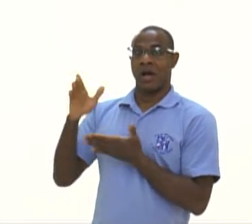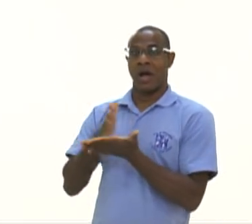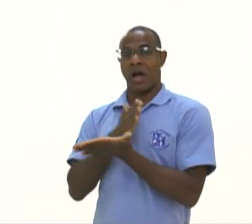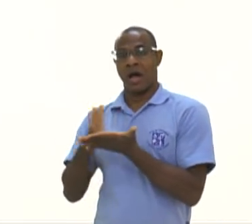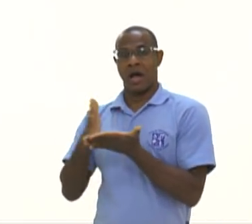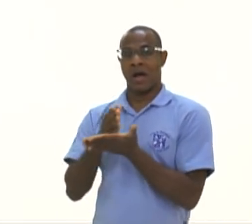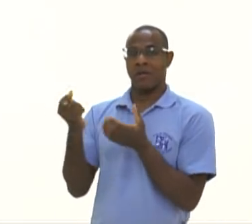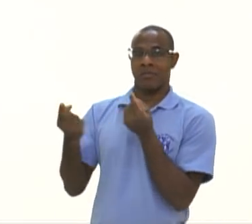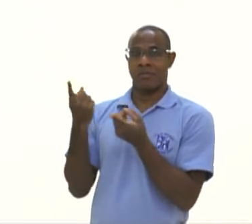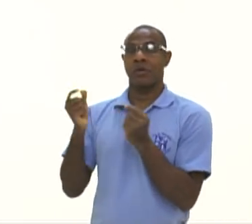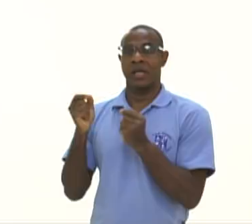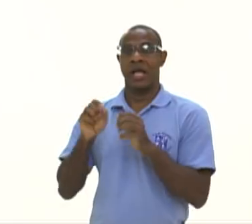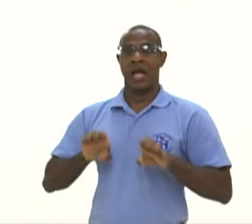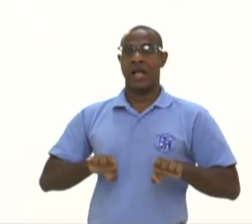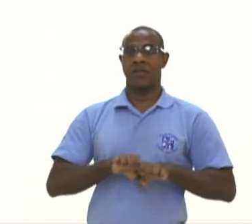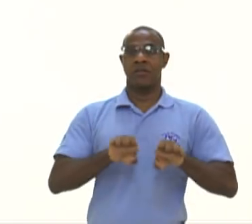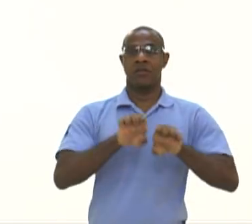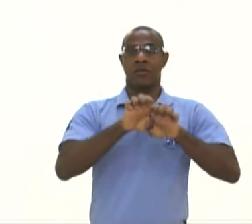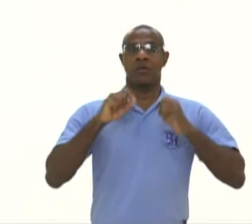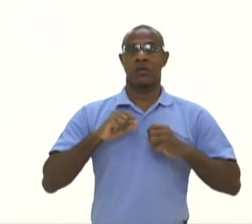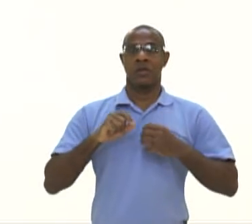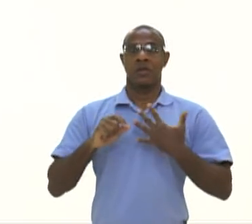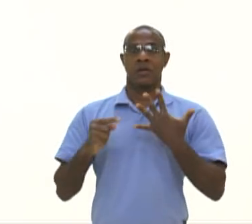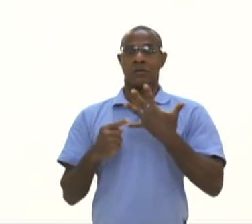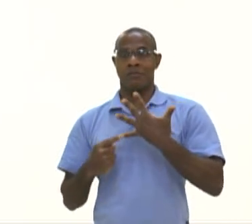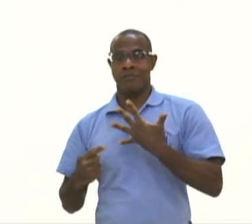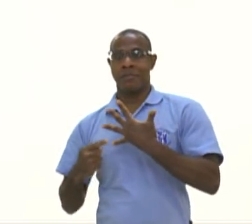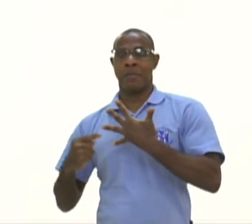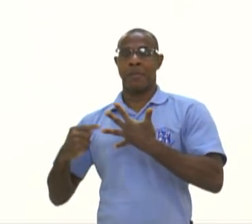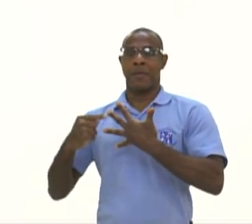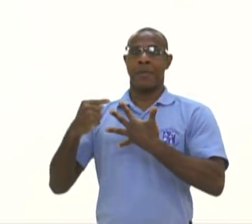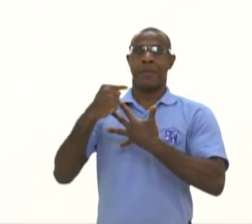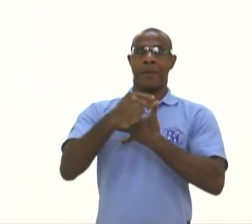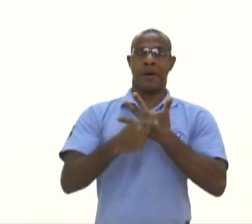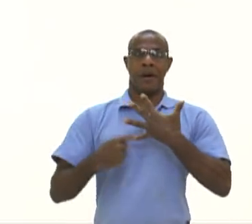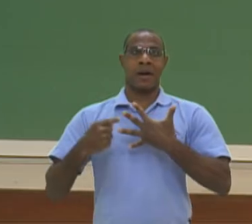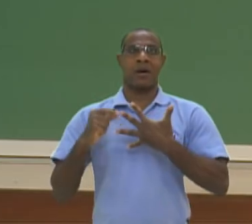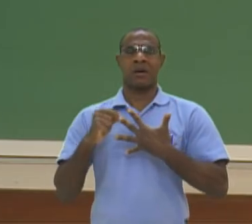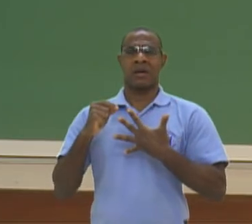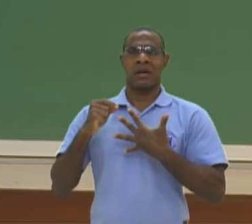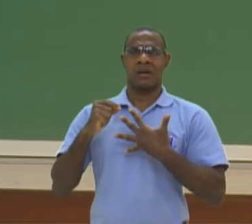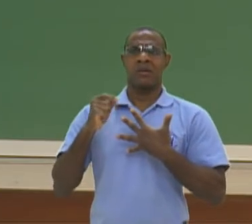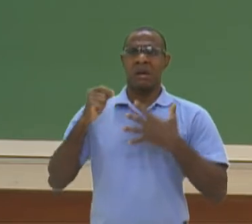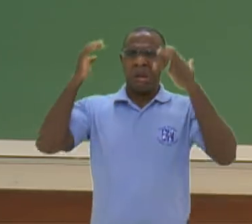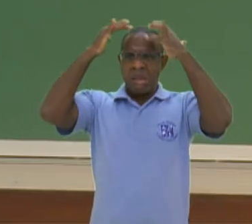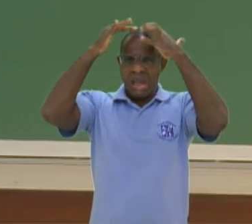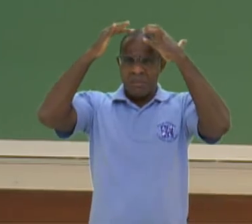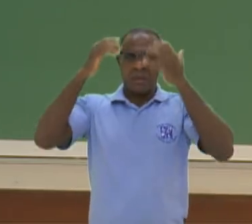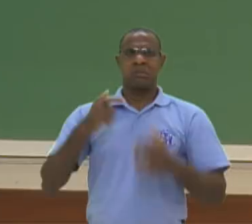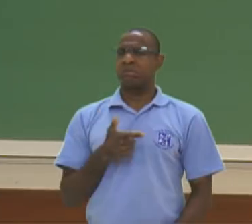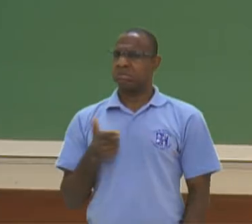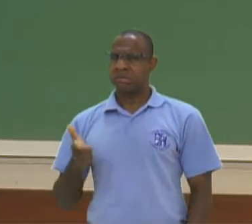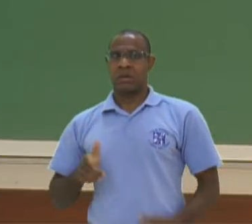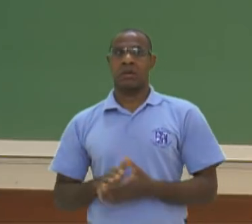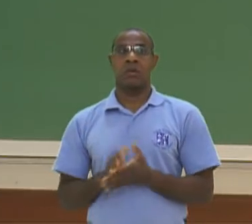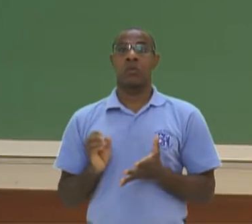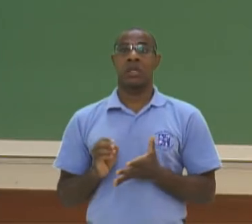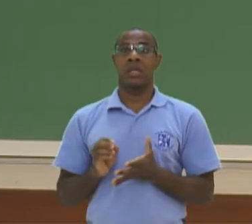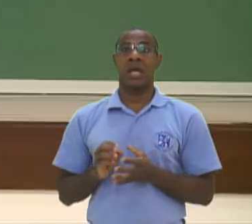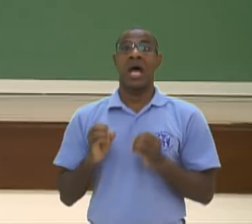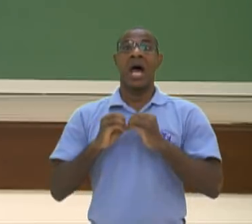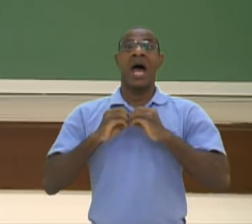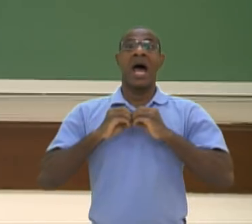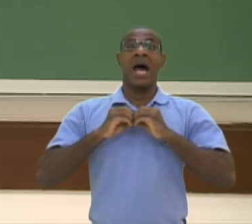algumas estruturas do sistema endócrino. Ah, o cérebro? Não. São glândulas que estão lá